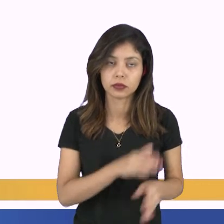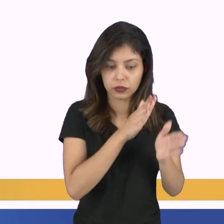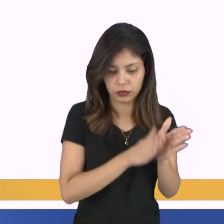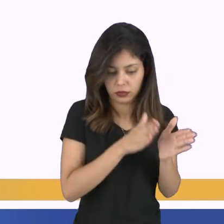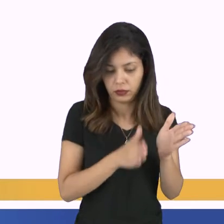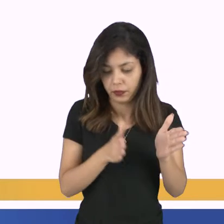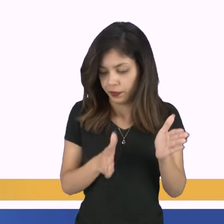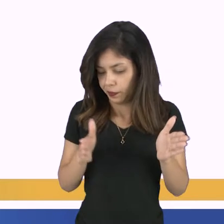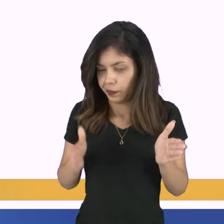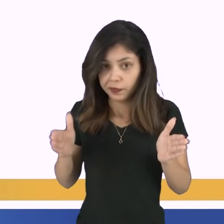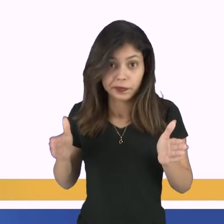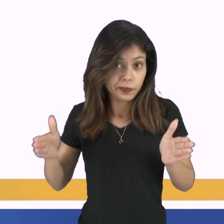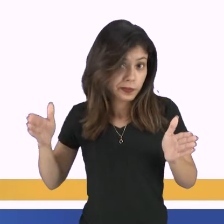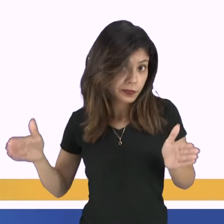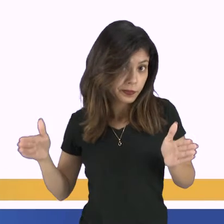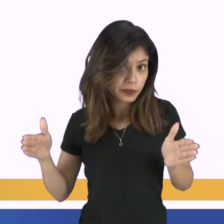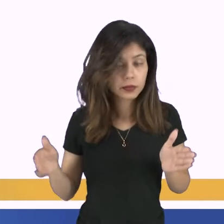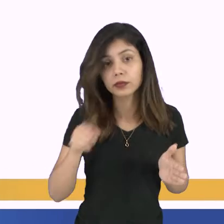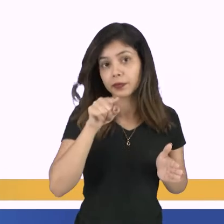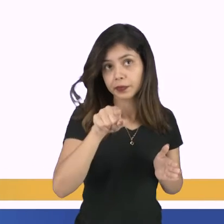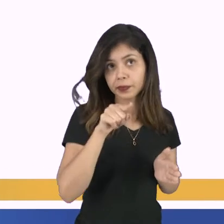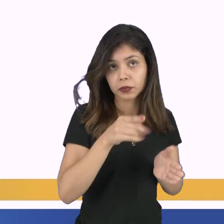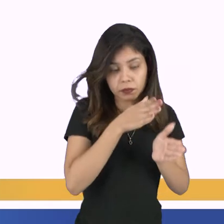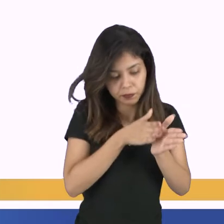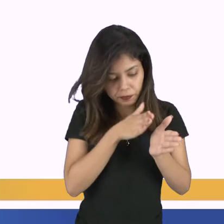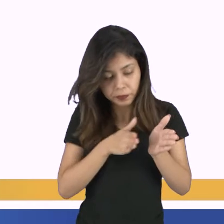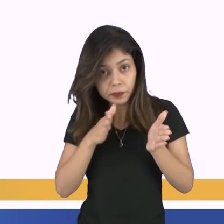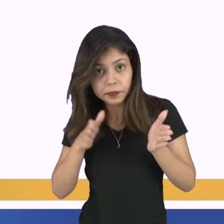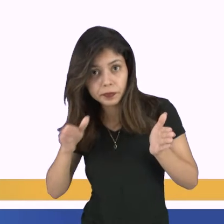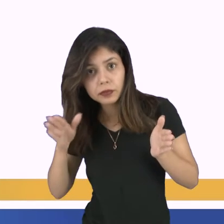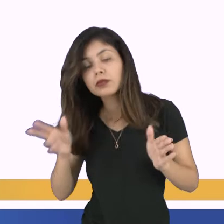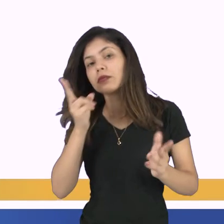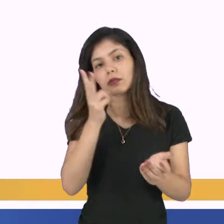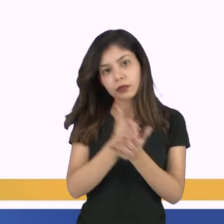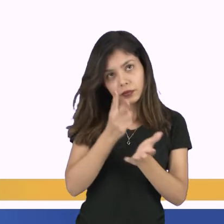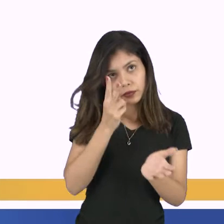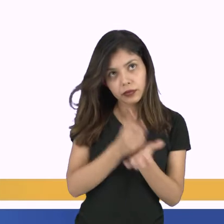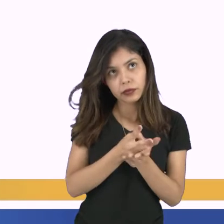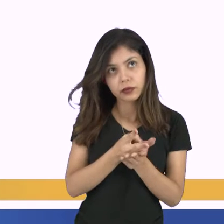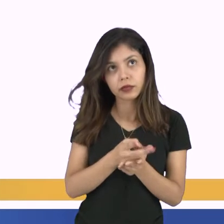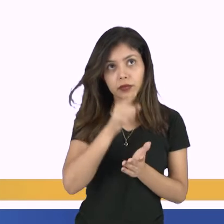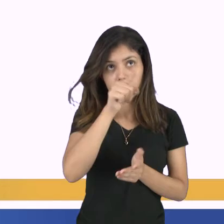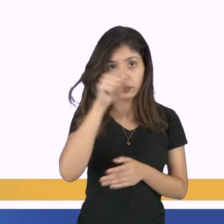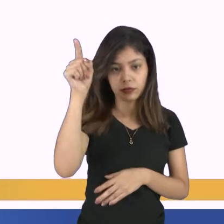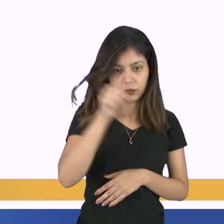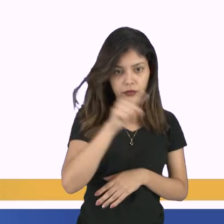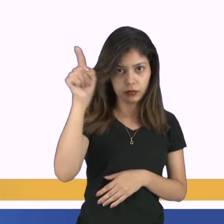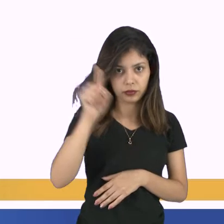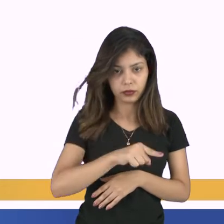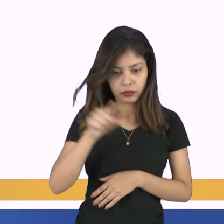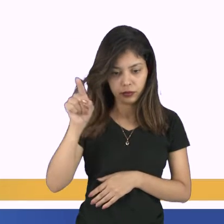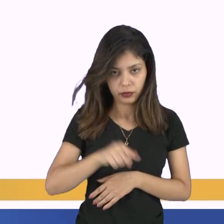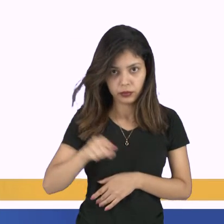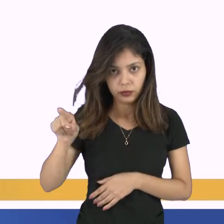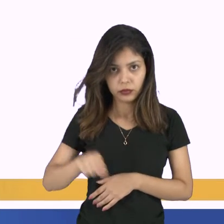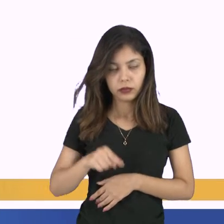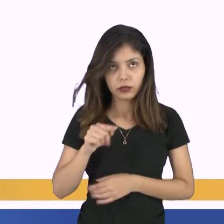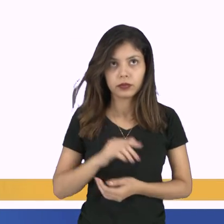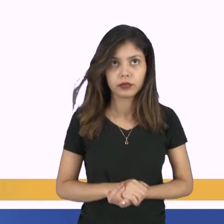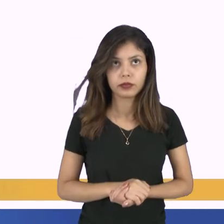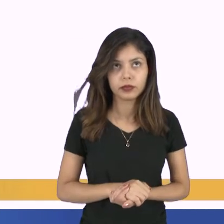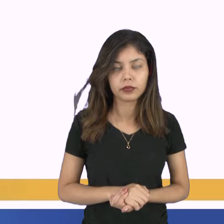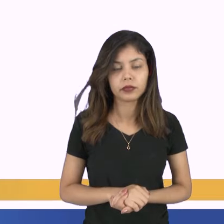de energia, então essa ordem aqui é a mesma seguindo essas setas na